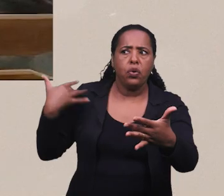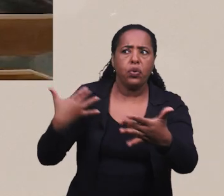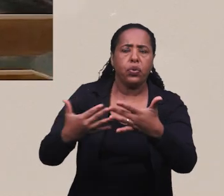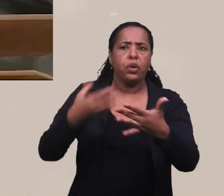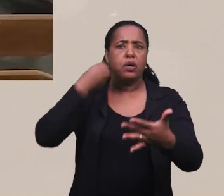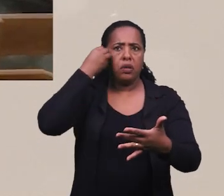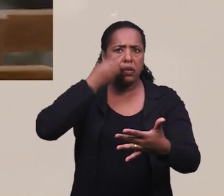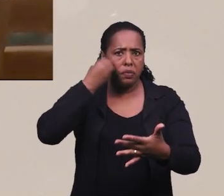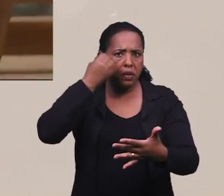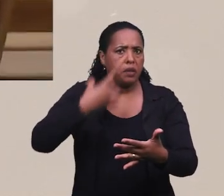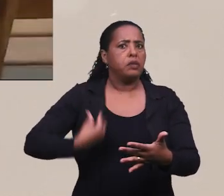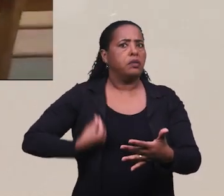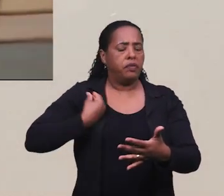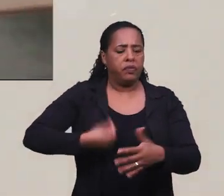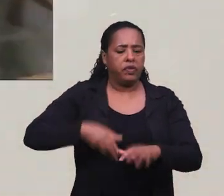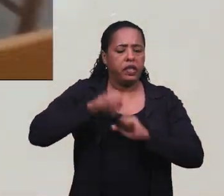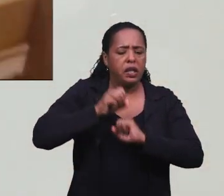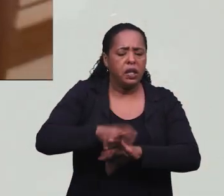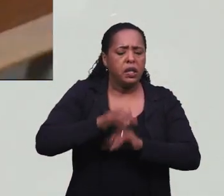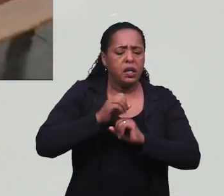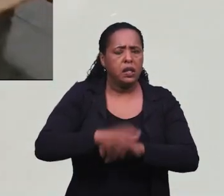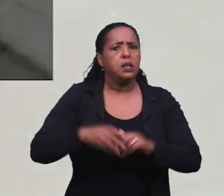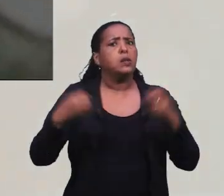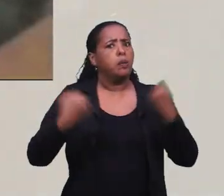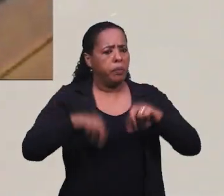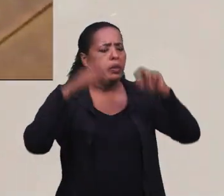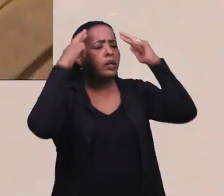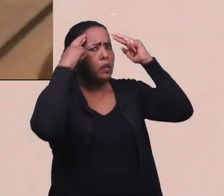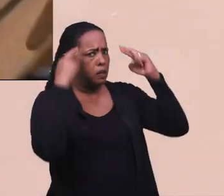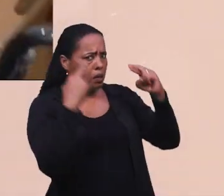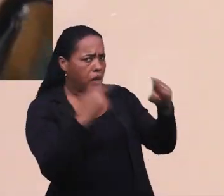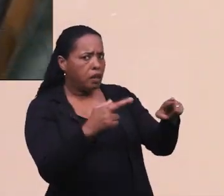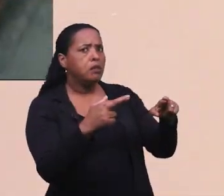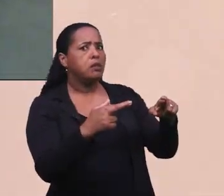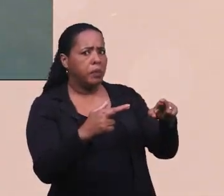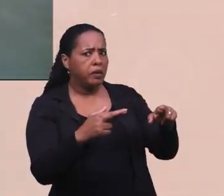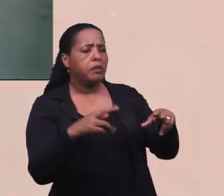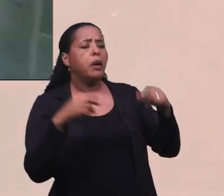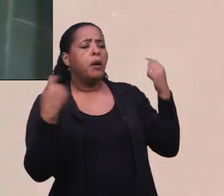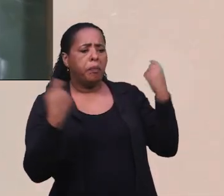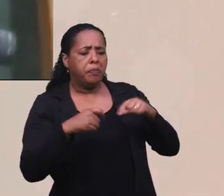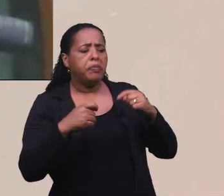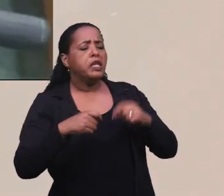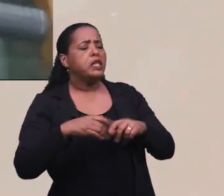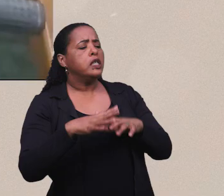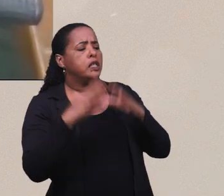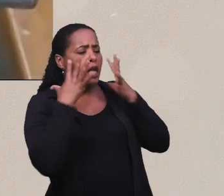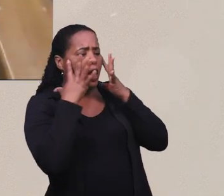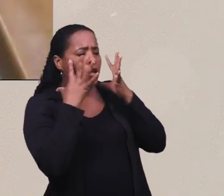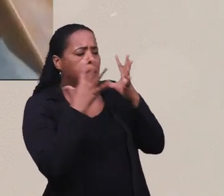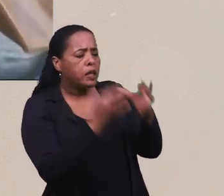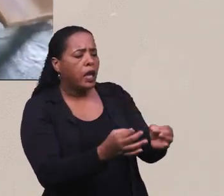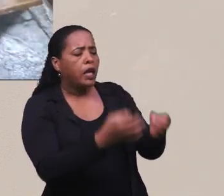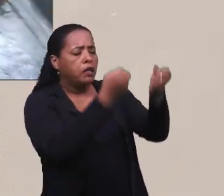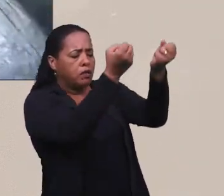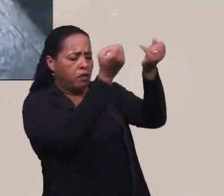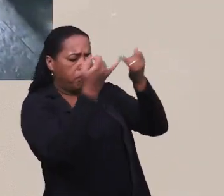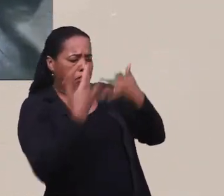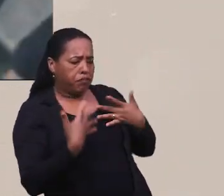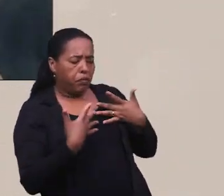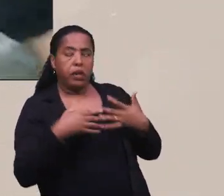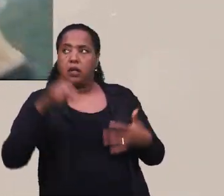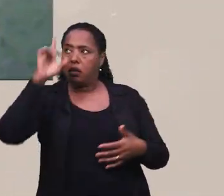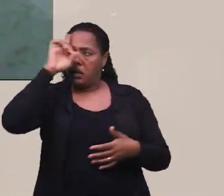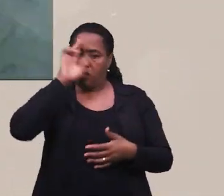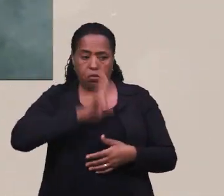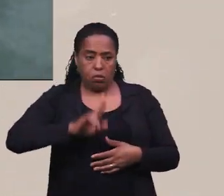é importante nós posicionarmos melhor essa cadeira de roda, colocando elas em uma posição